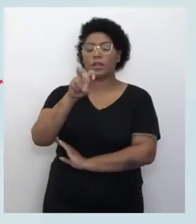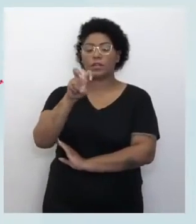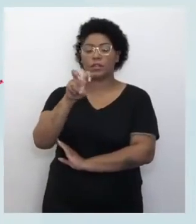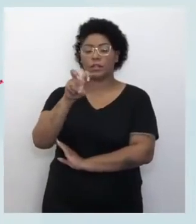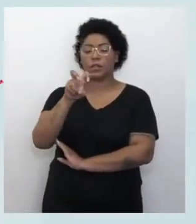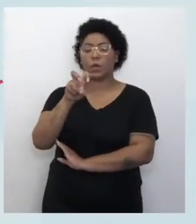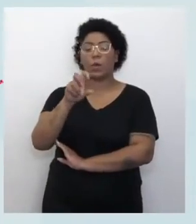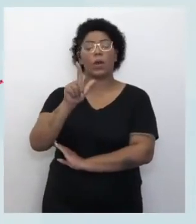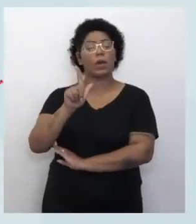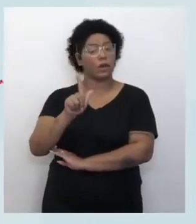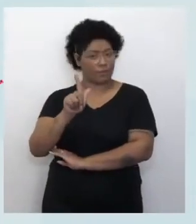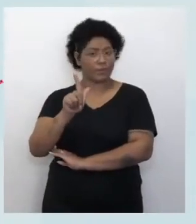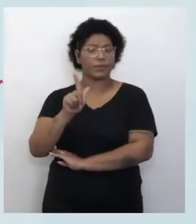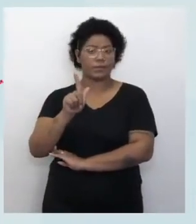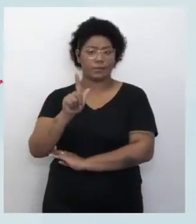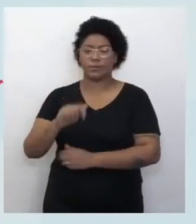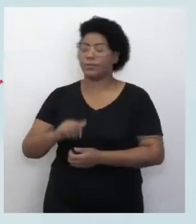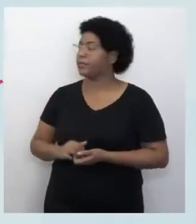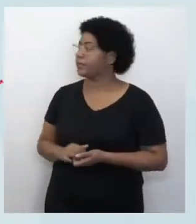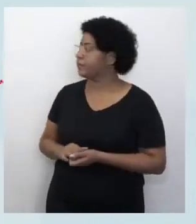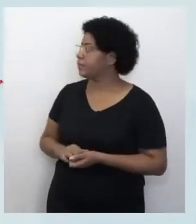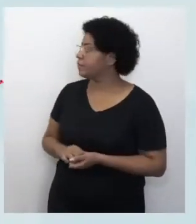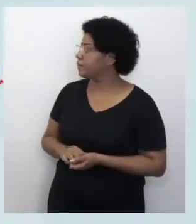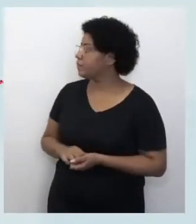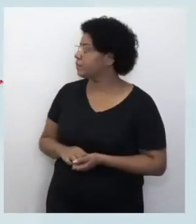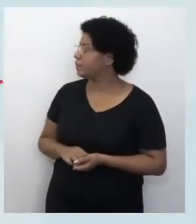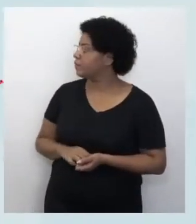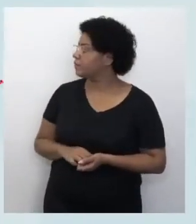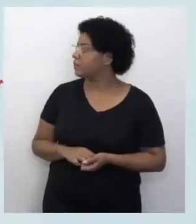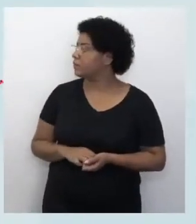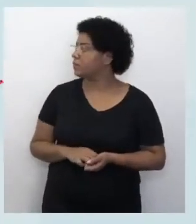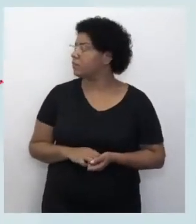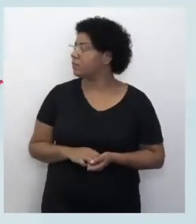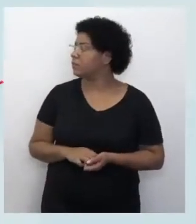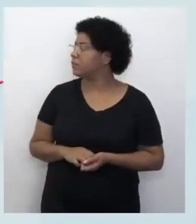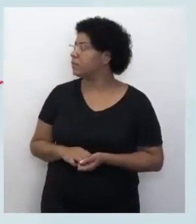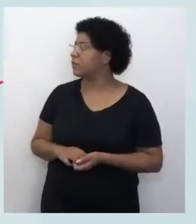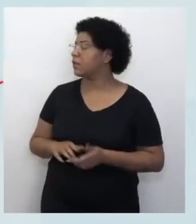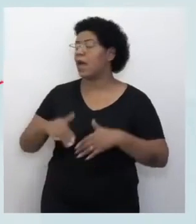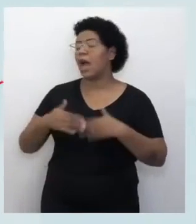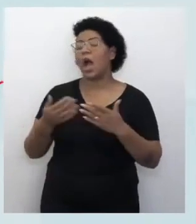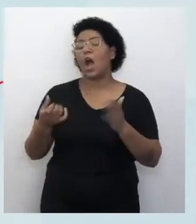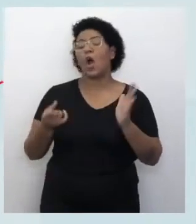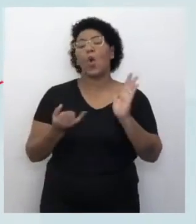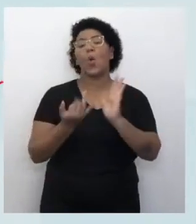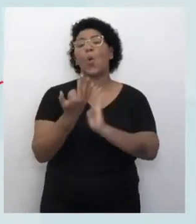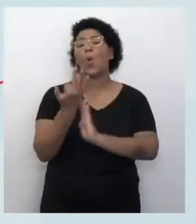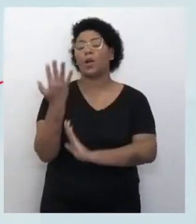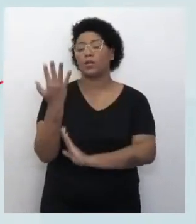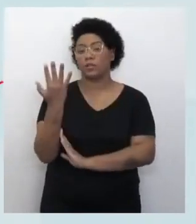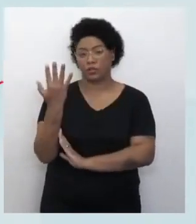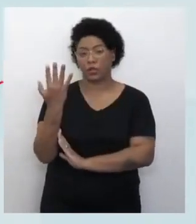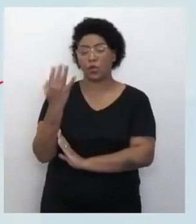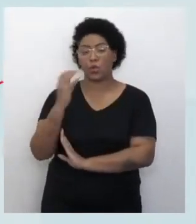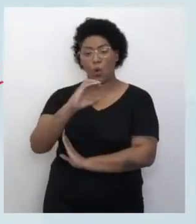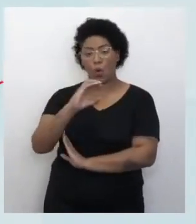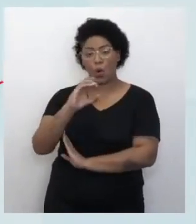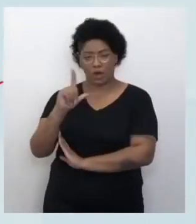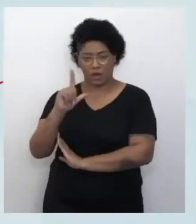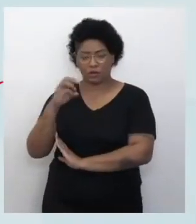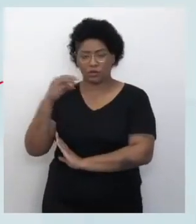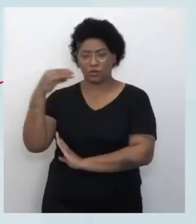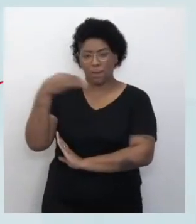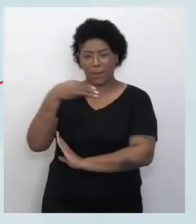95 gramas. Então aí, né, a quantidade de cloreto de magnésio que